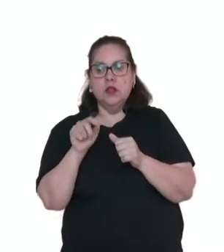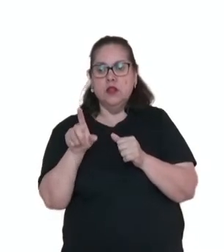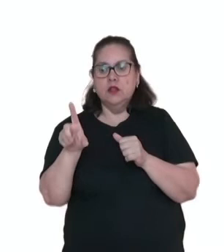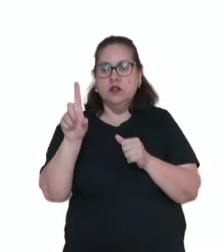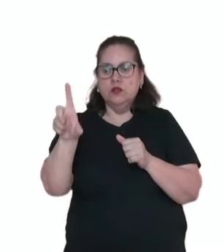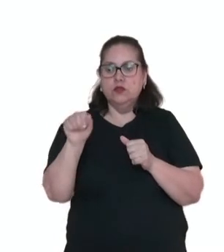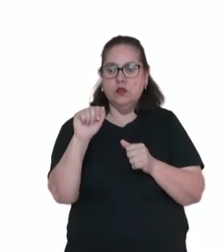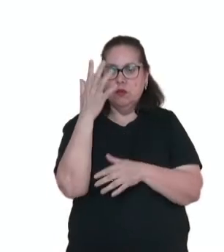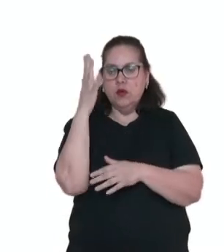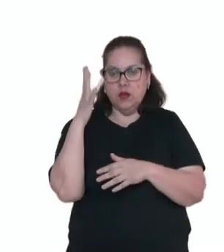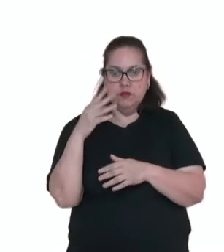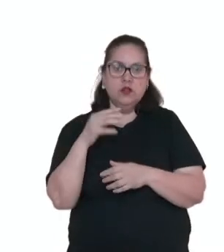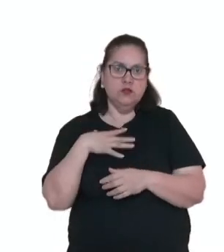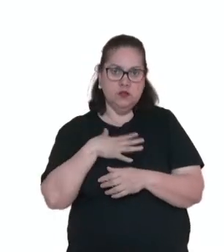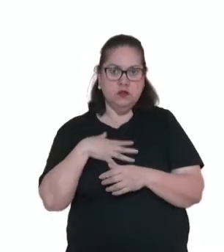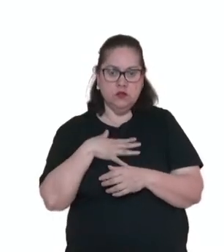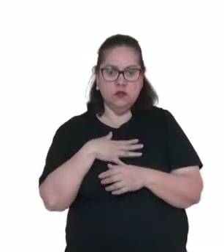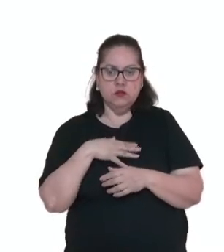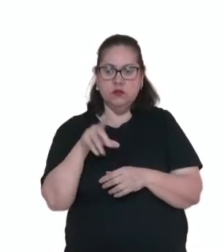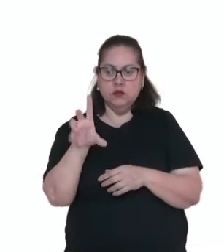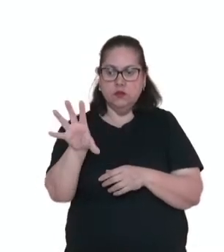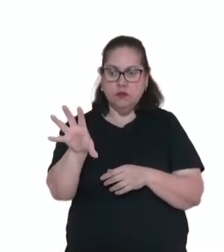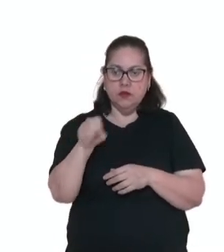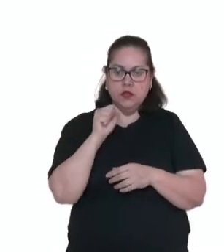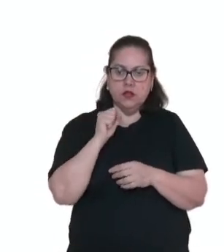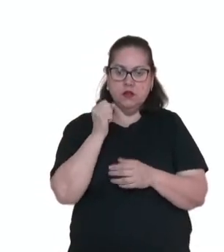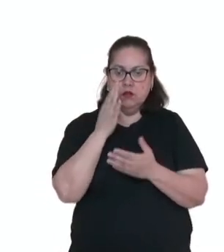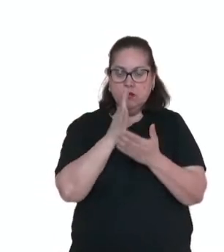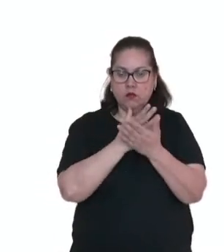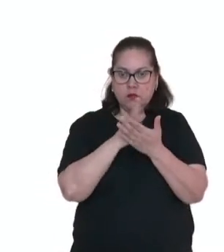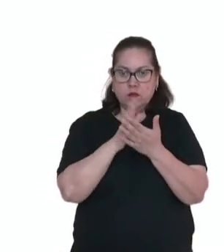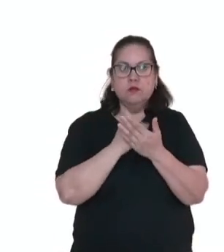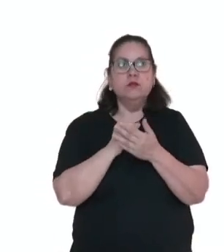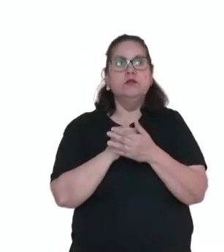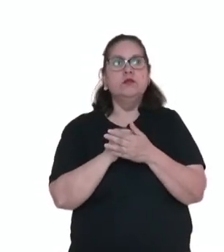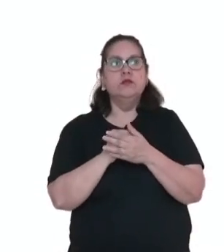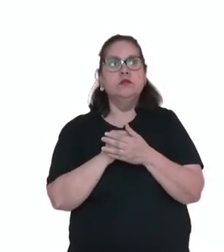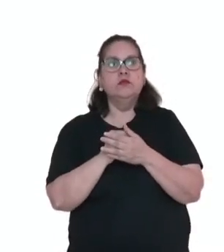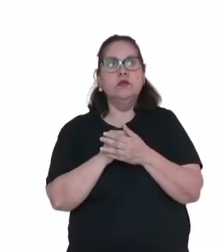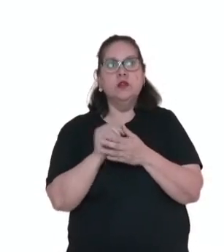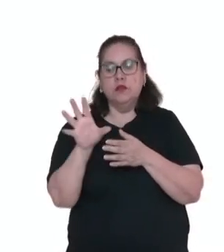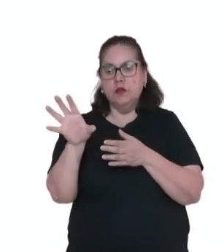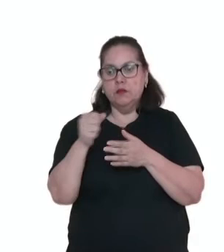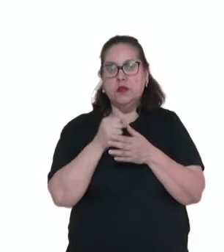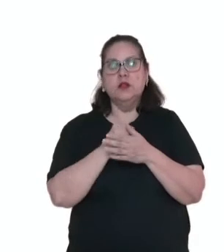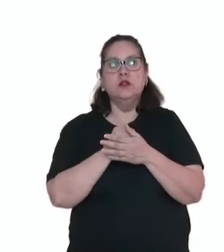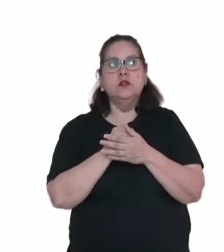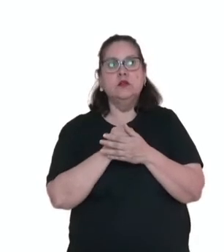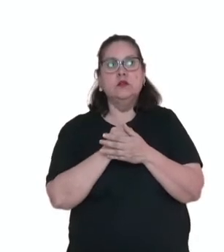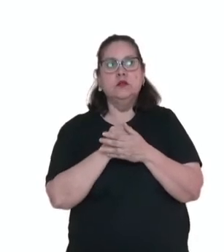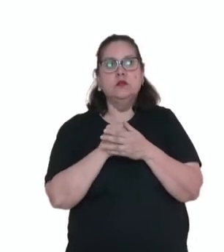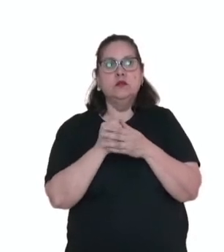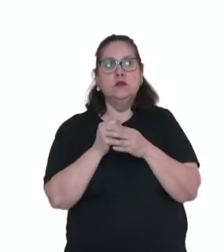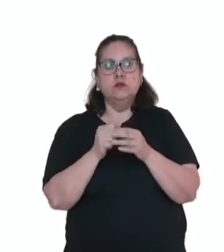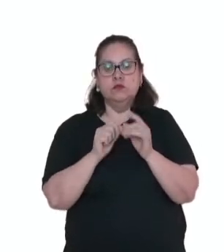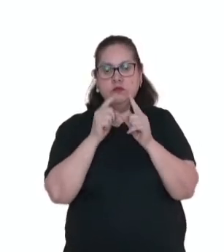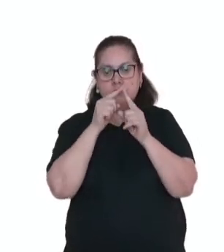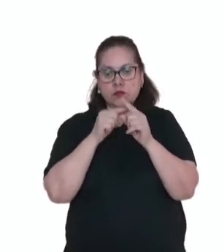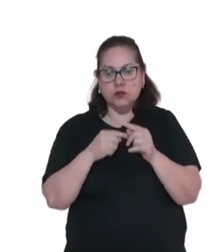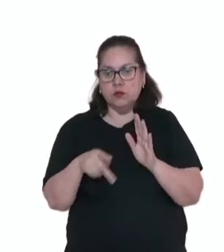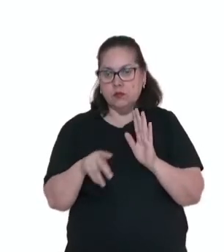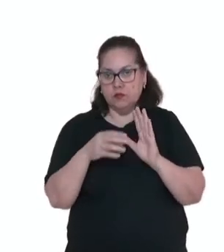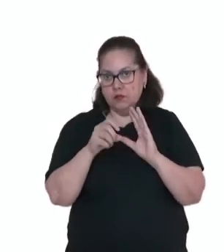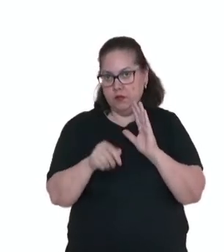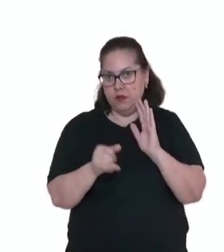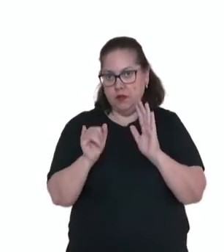ou arbusto da onde você vai tirar algumas partes dessa planta. Você vai coletar, né, de forma a manter as características